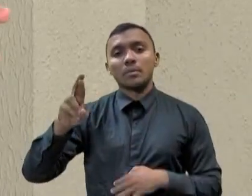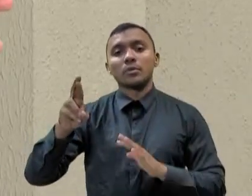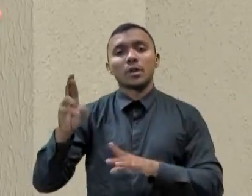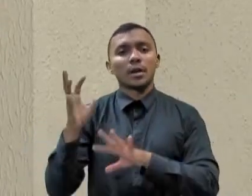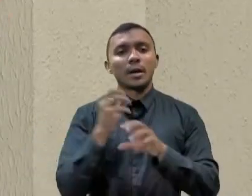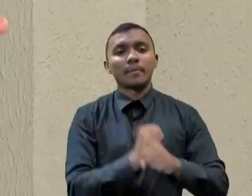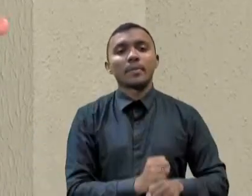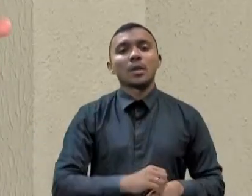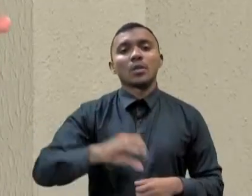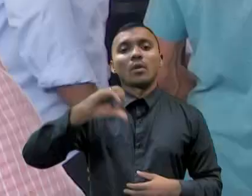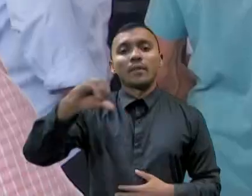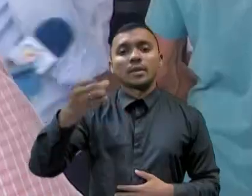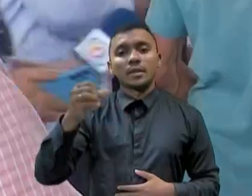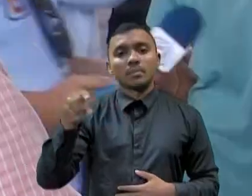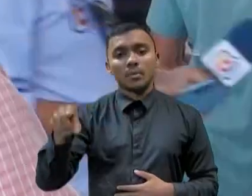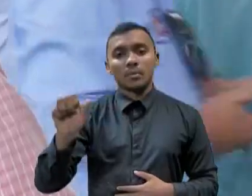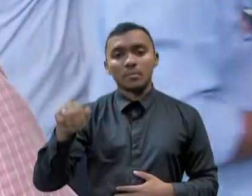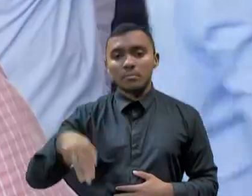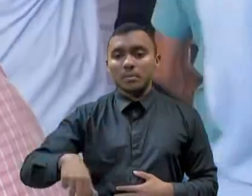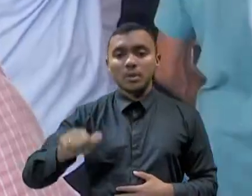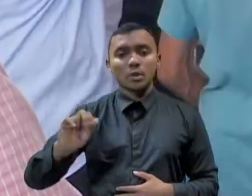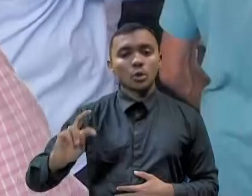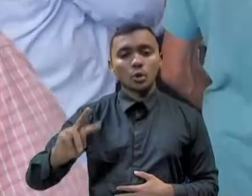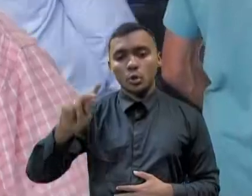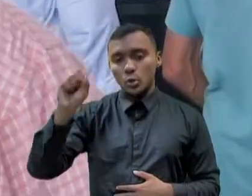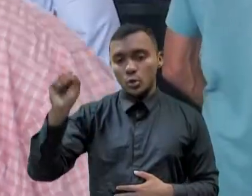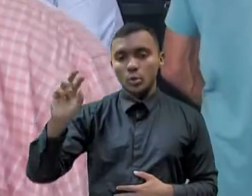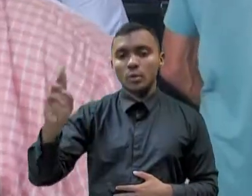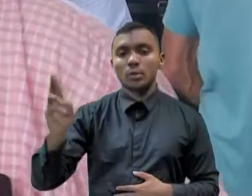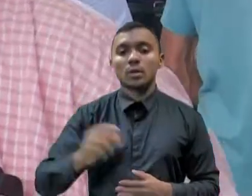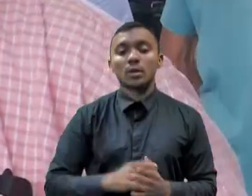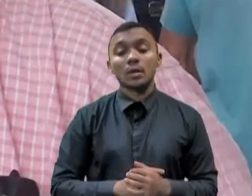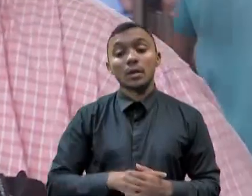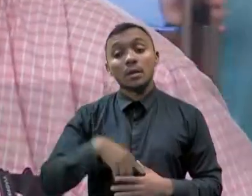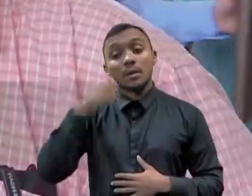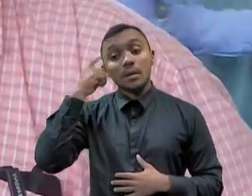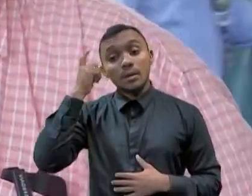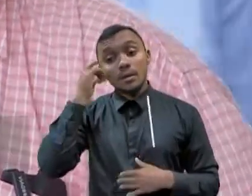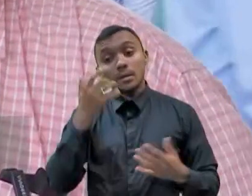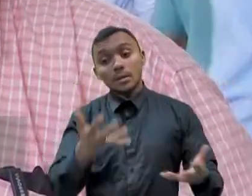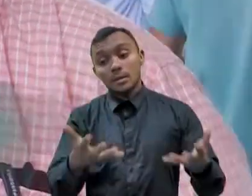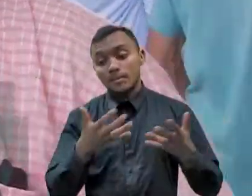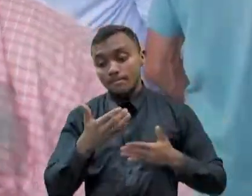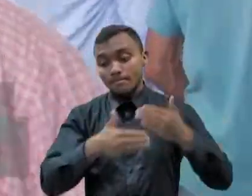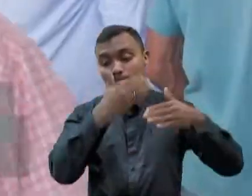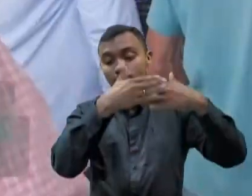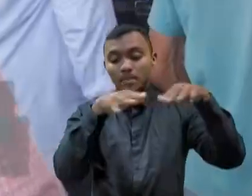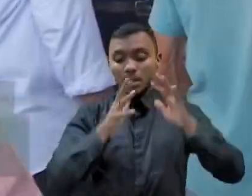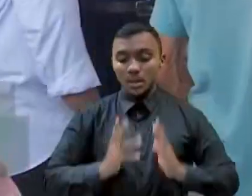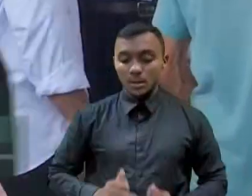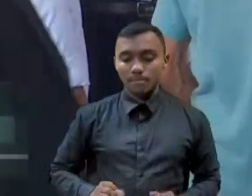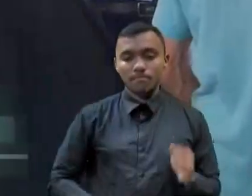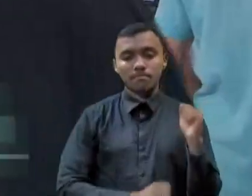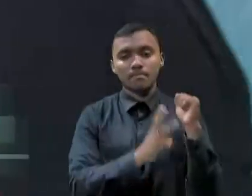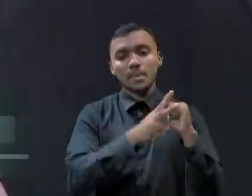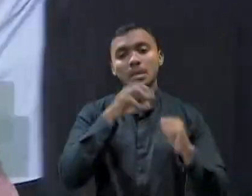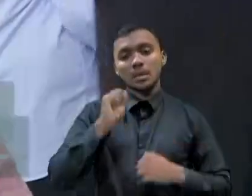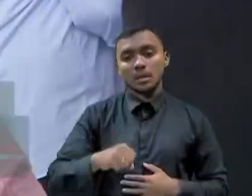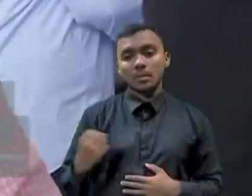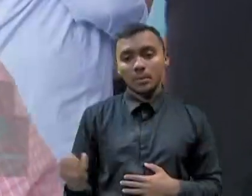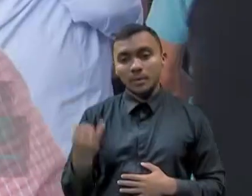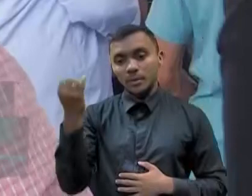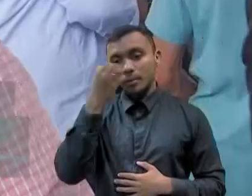R$ 96 milhões de execução. A gente tem que pensar um desenvolvimento com sustentabilidade. É importantíssimo isso. E a pauta